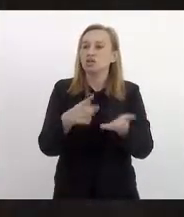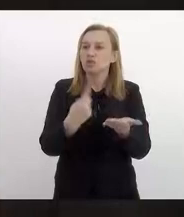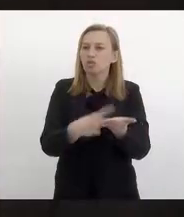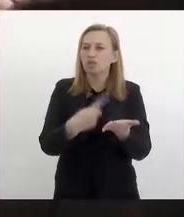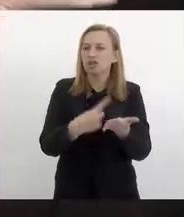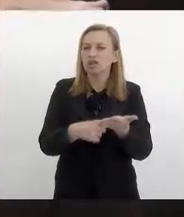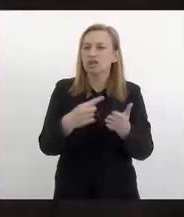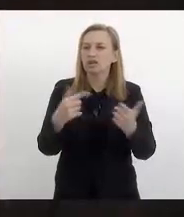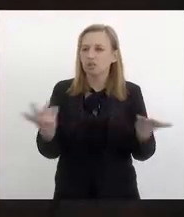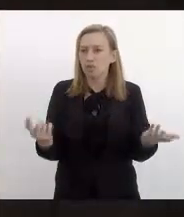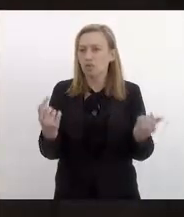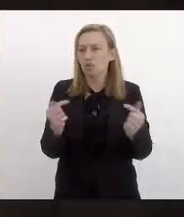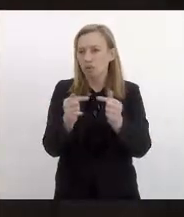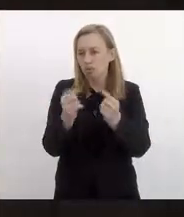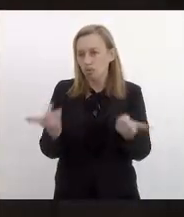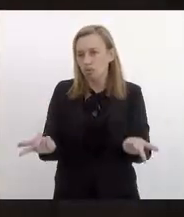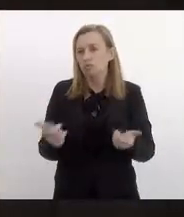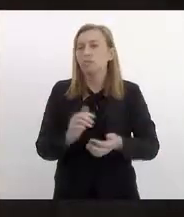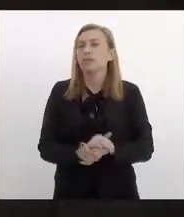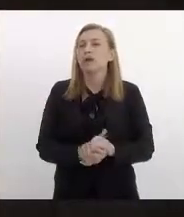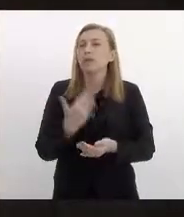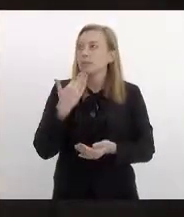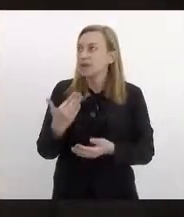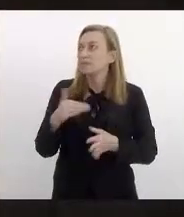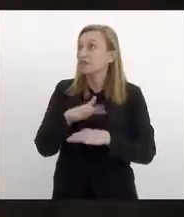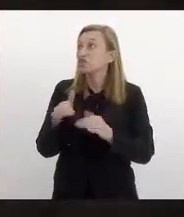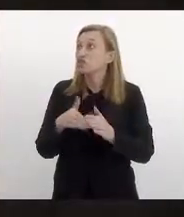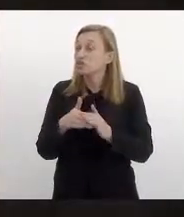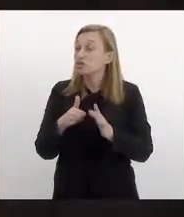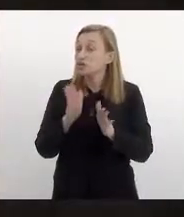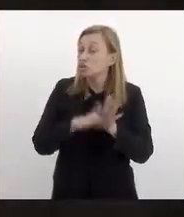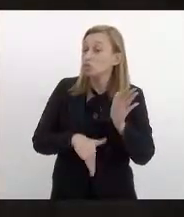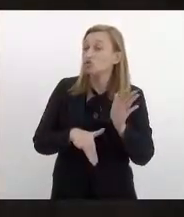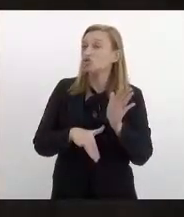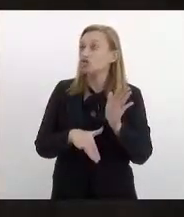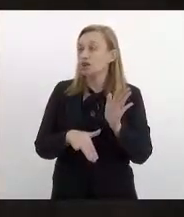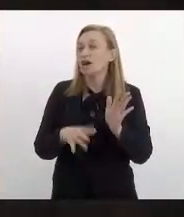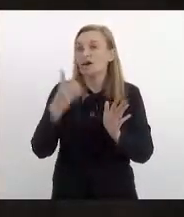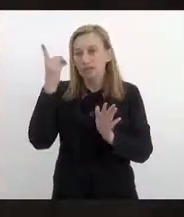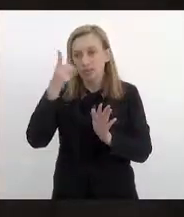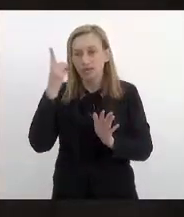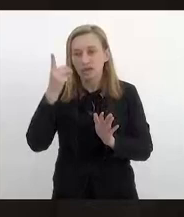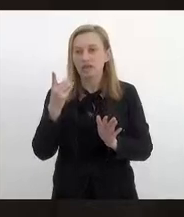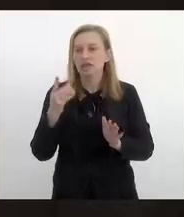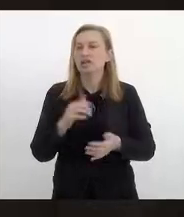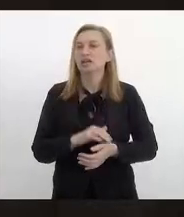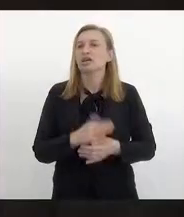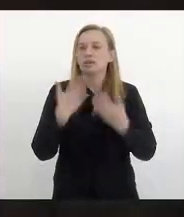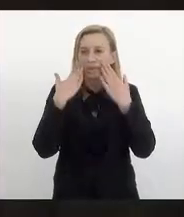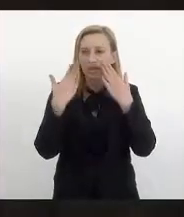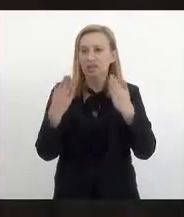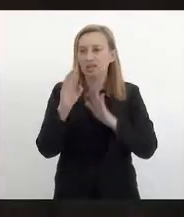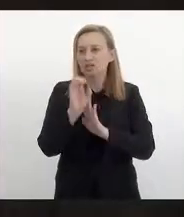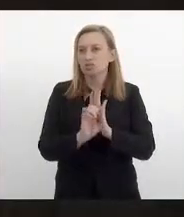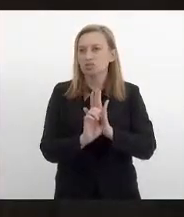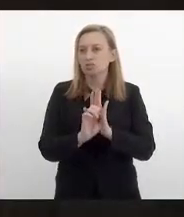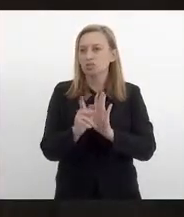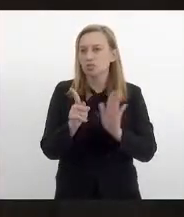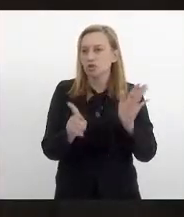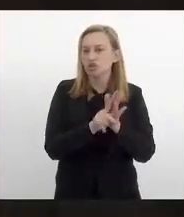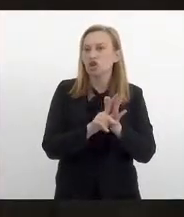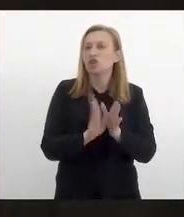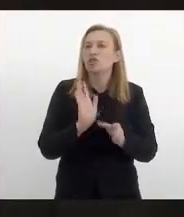retirar todas as emendas, pedindo também aos demais deputados que também retirem as emendas apresentadas do projeto. Votamos o